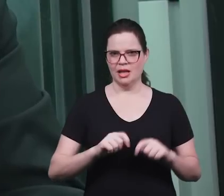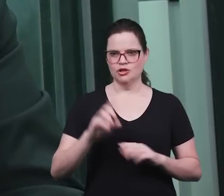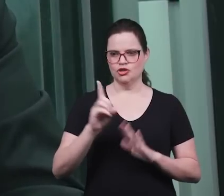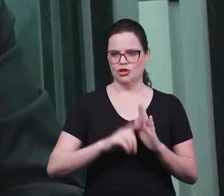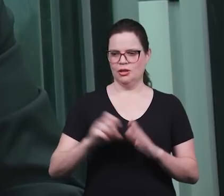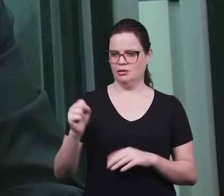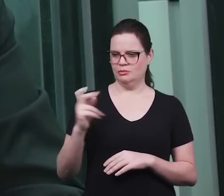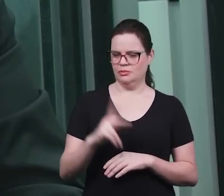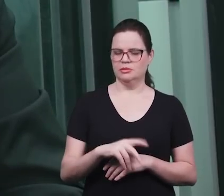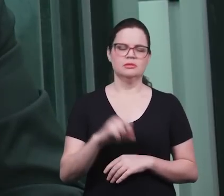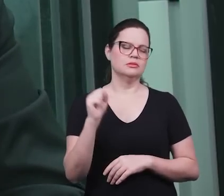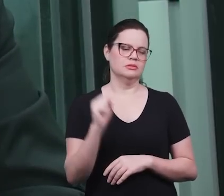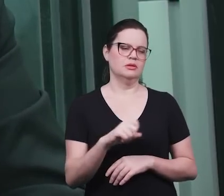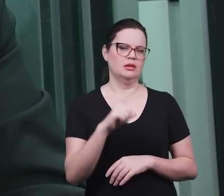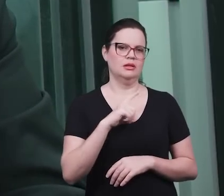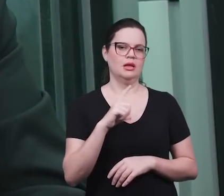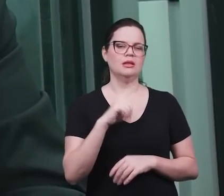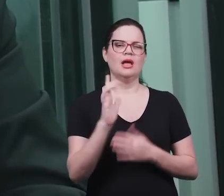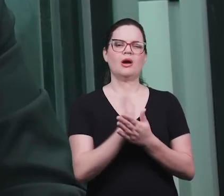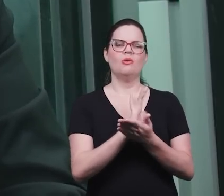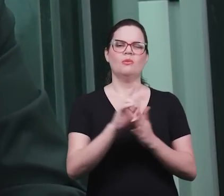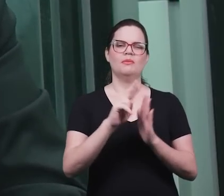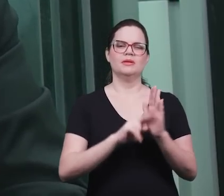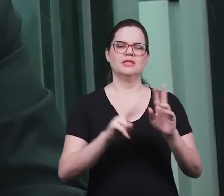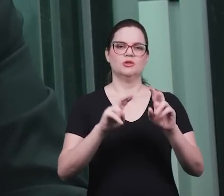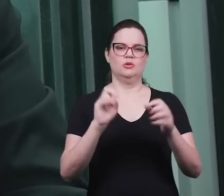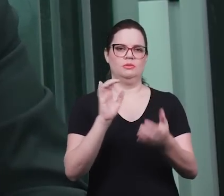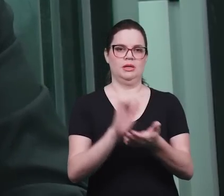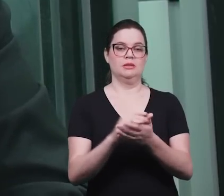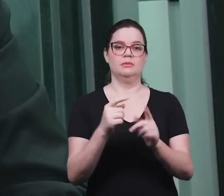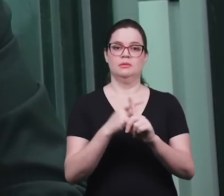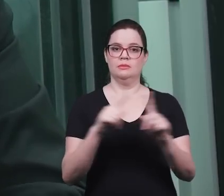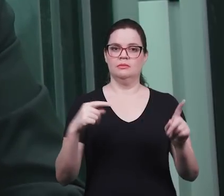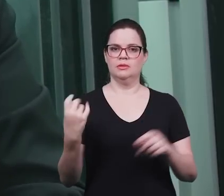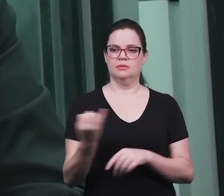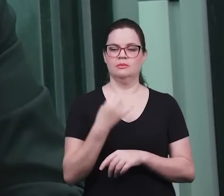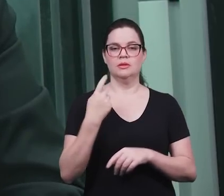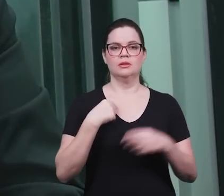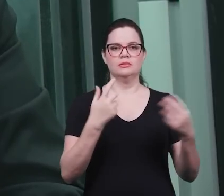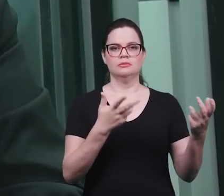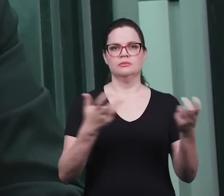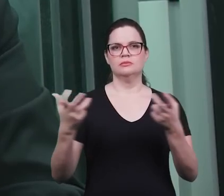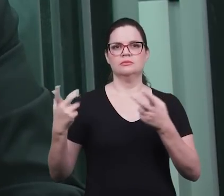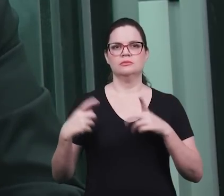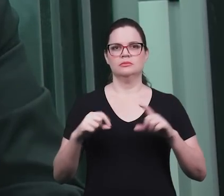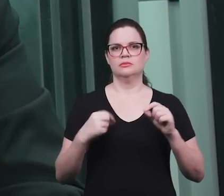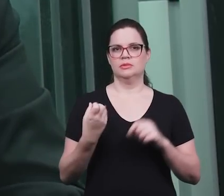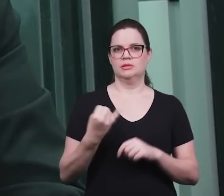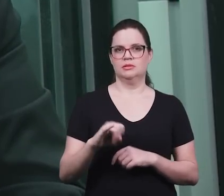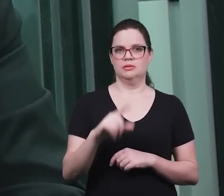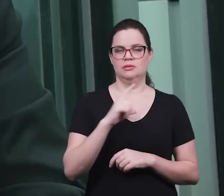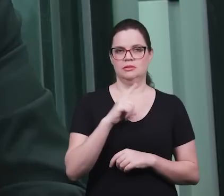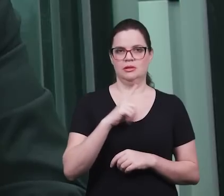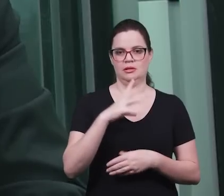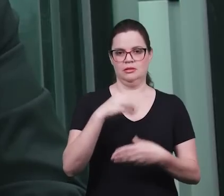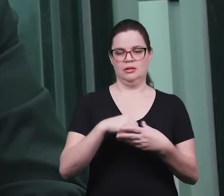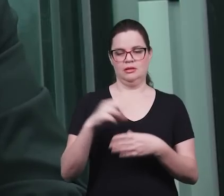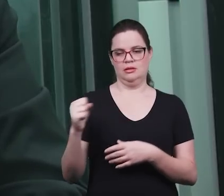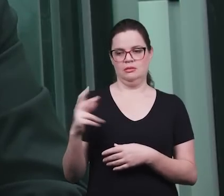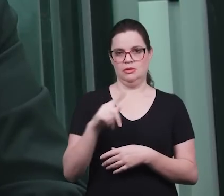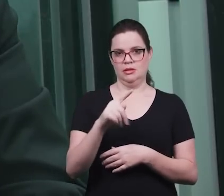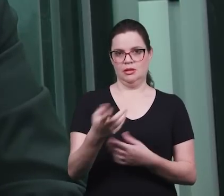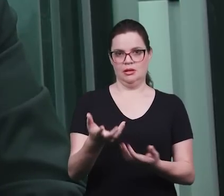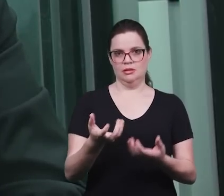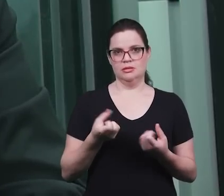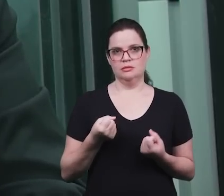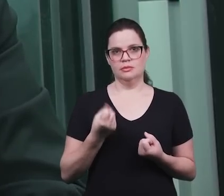levam em consideração data de casamento, enfim. O ideal realmente é olhar cravado se tem na aposentadoria que ela vai